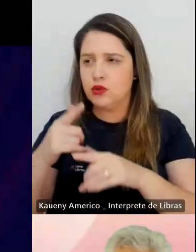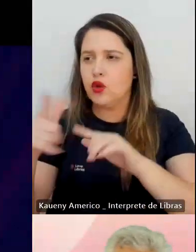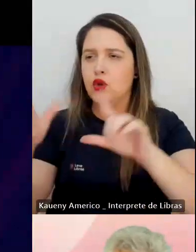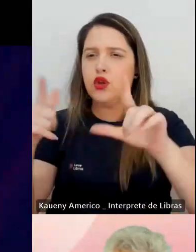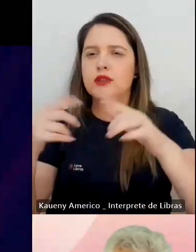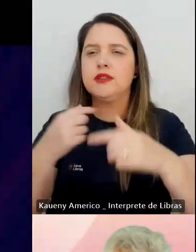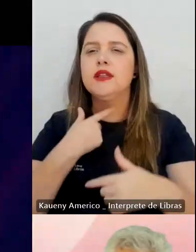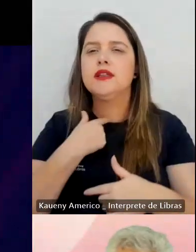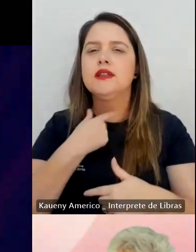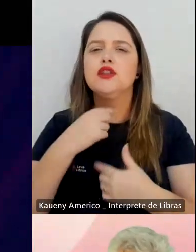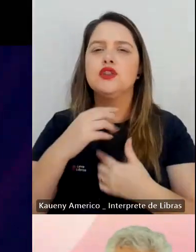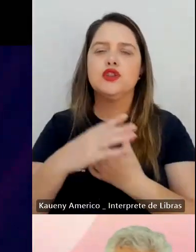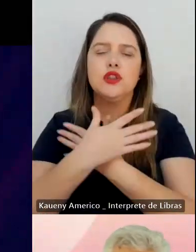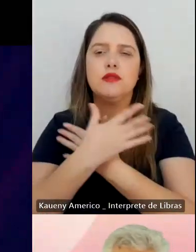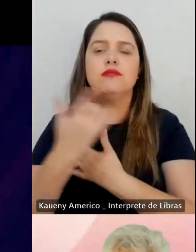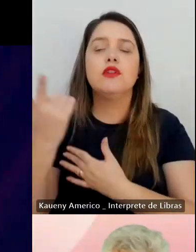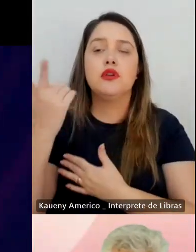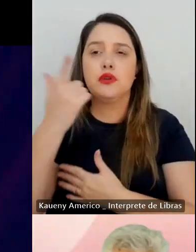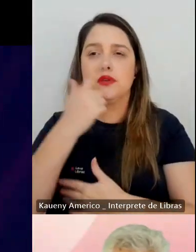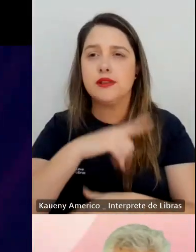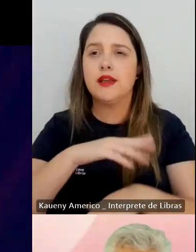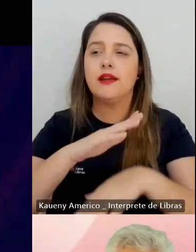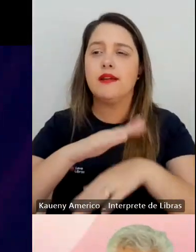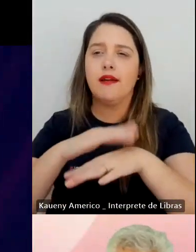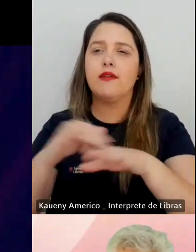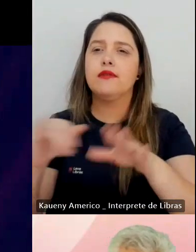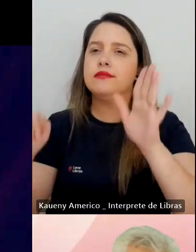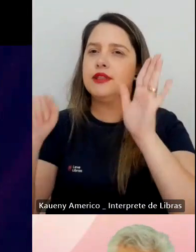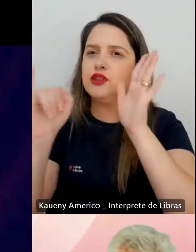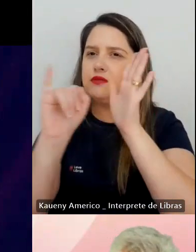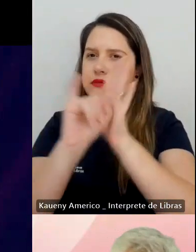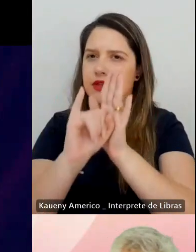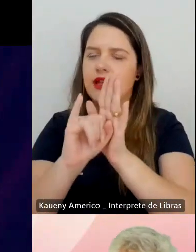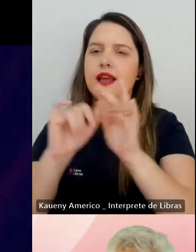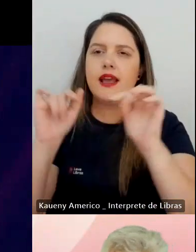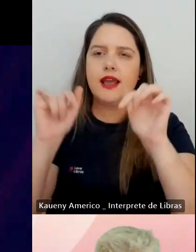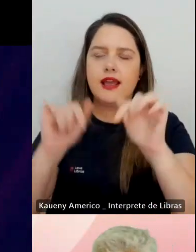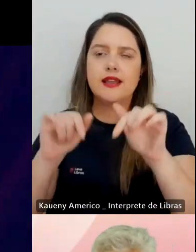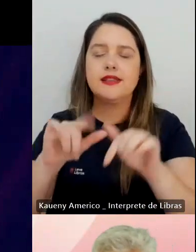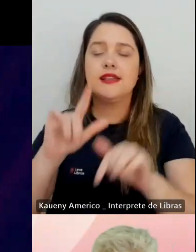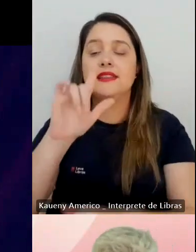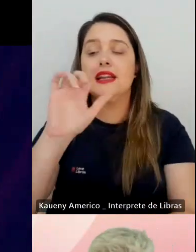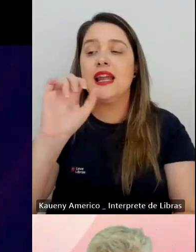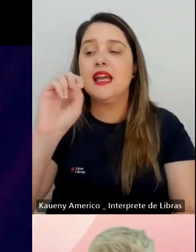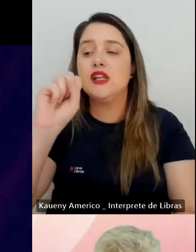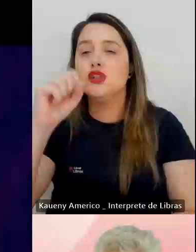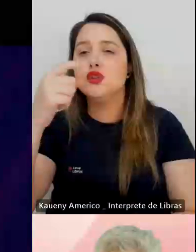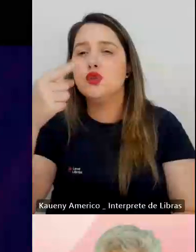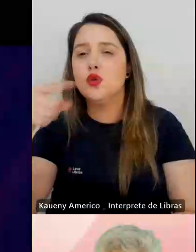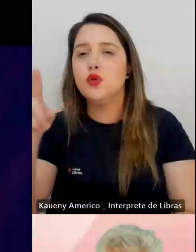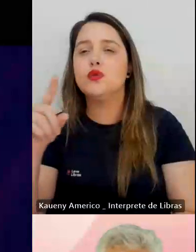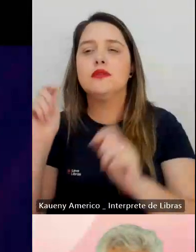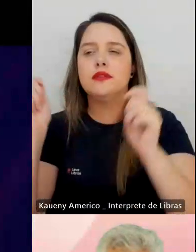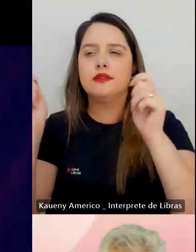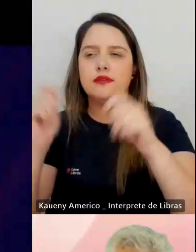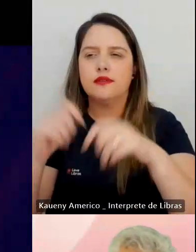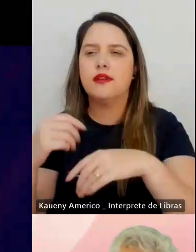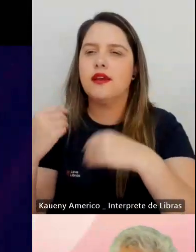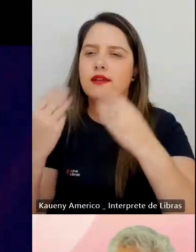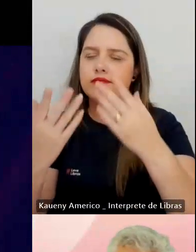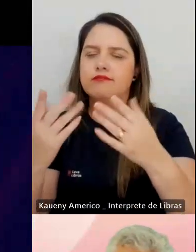também consegue, por muitas vezes, identificar essas lesões e dar o segmento que seja